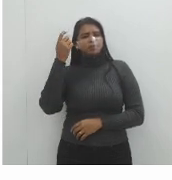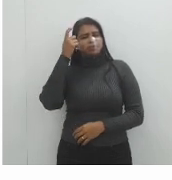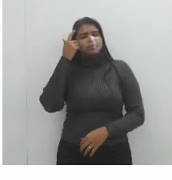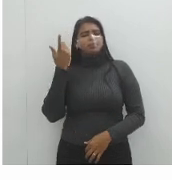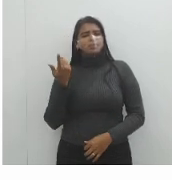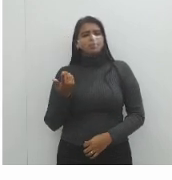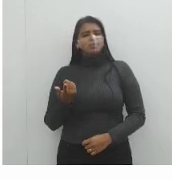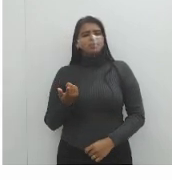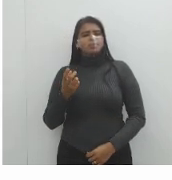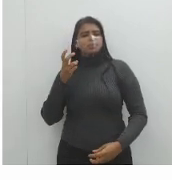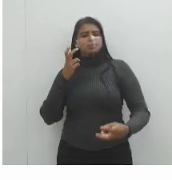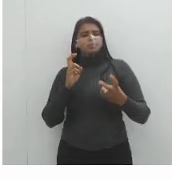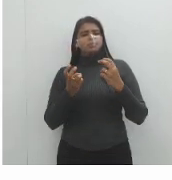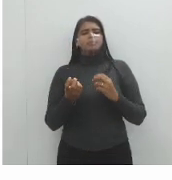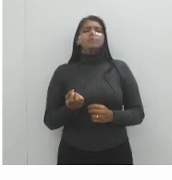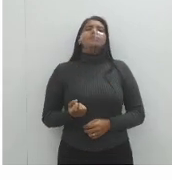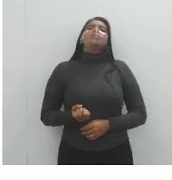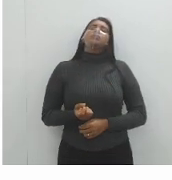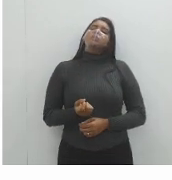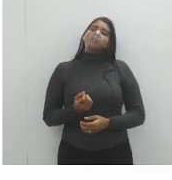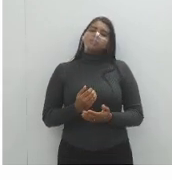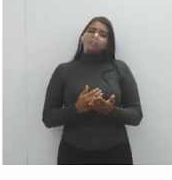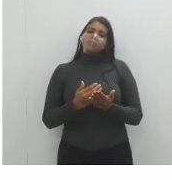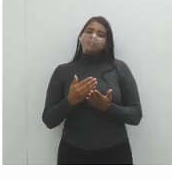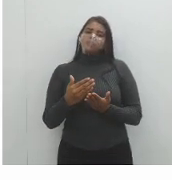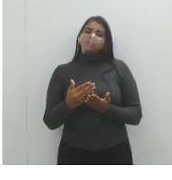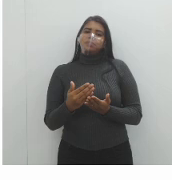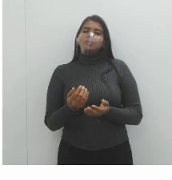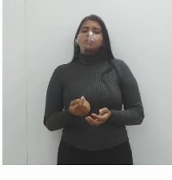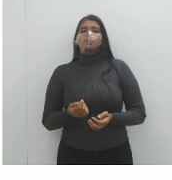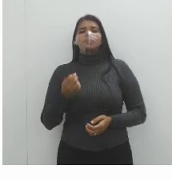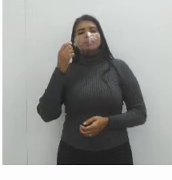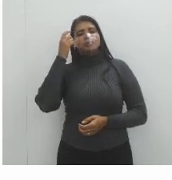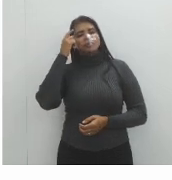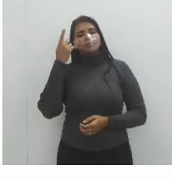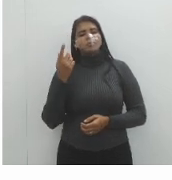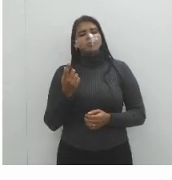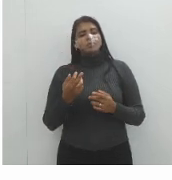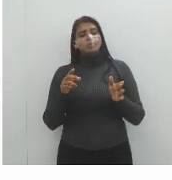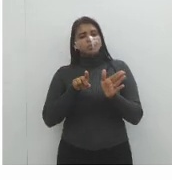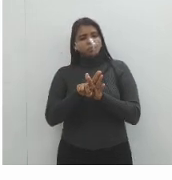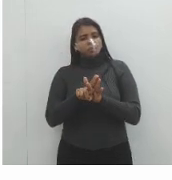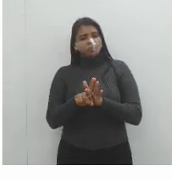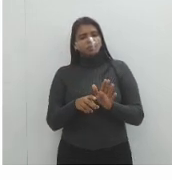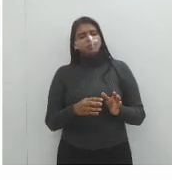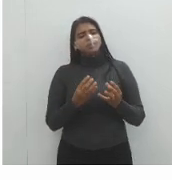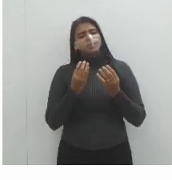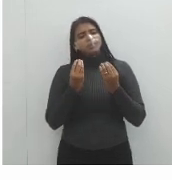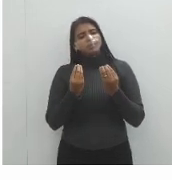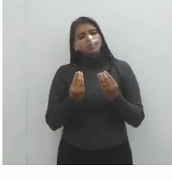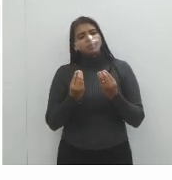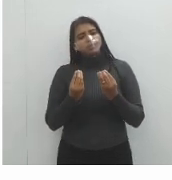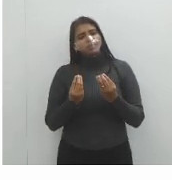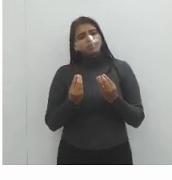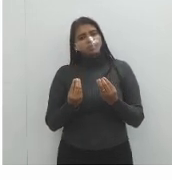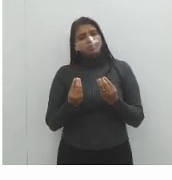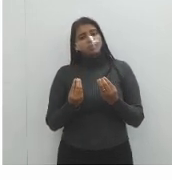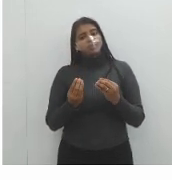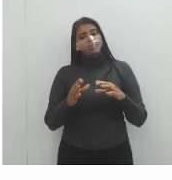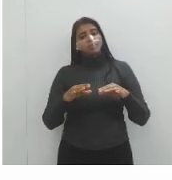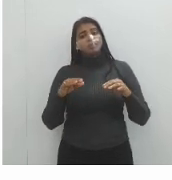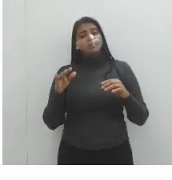nessa perspectiva. E aí, continuando esse raciocínio, né, vamos pensar aqui em outra pergunta, né? Como é que a matéria estelar